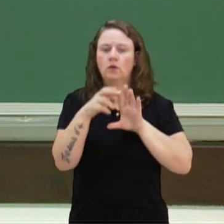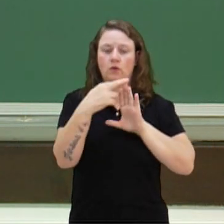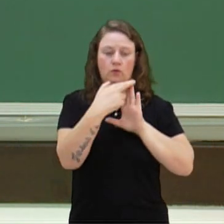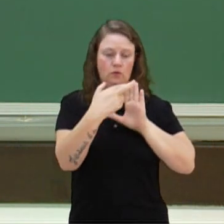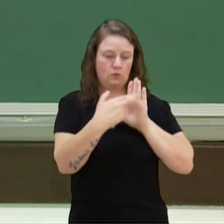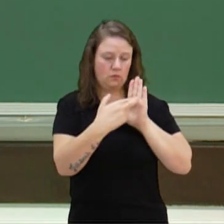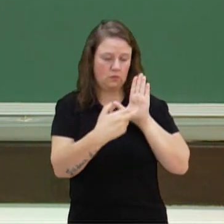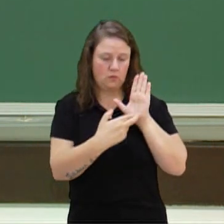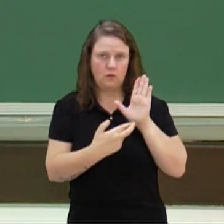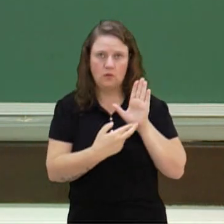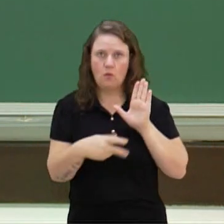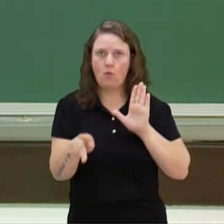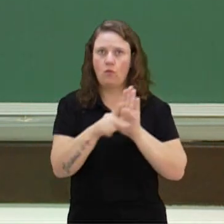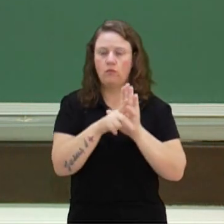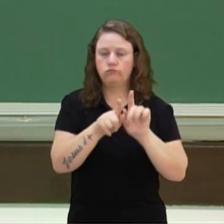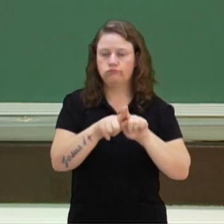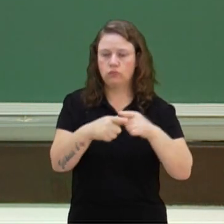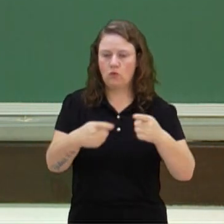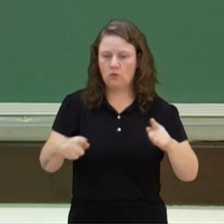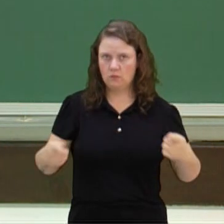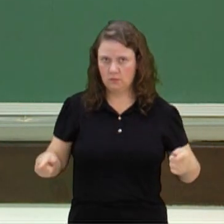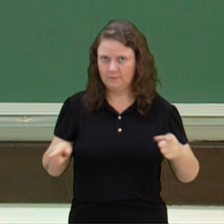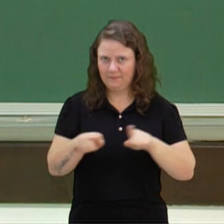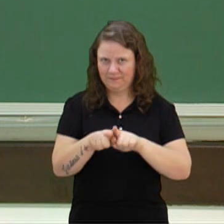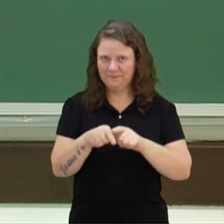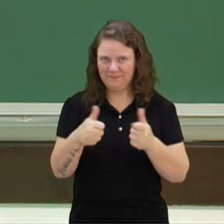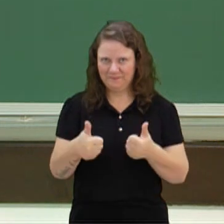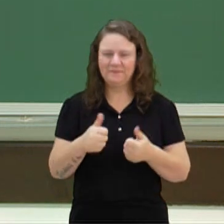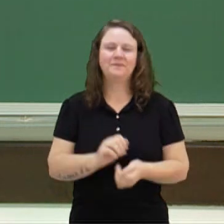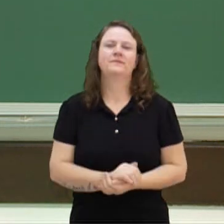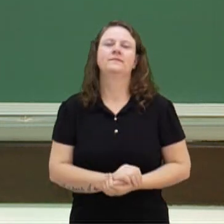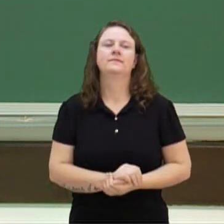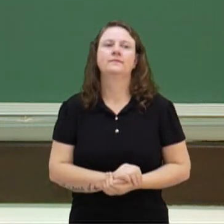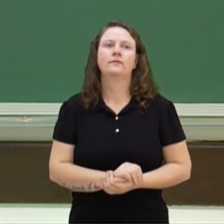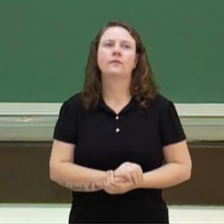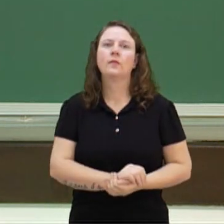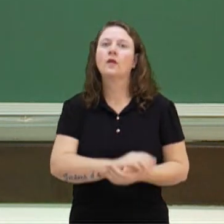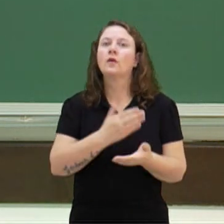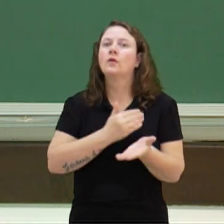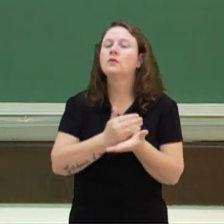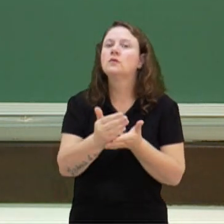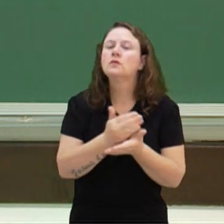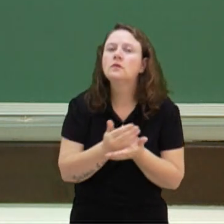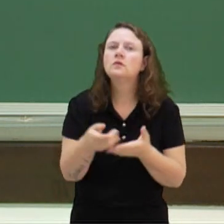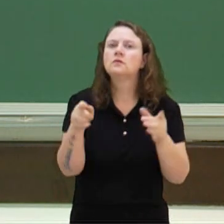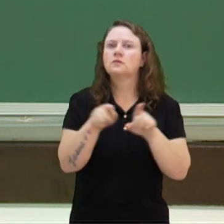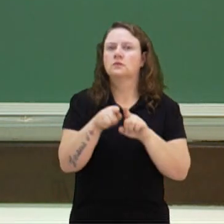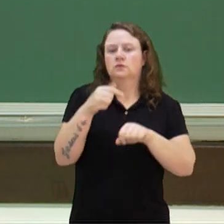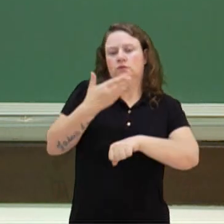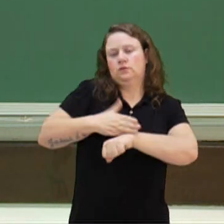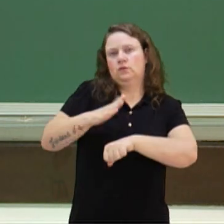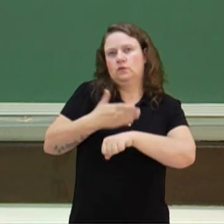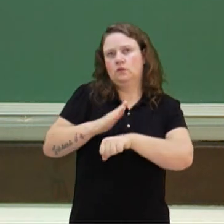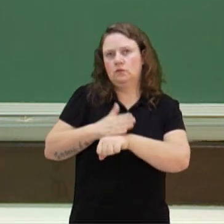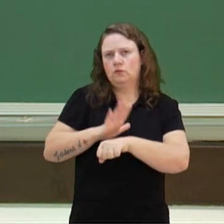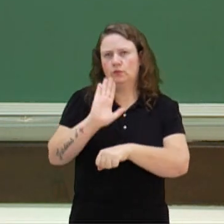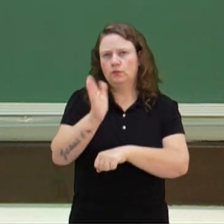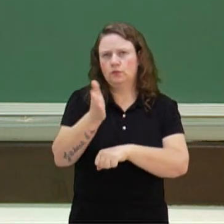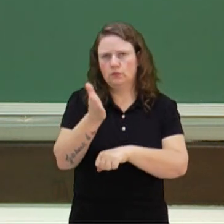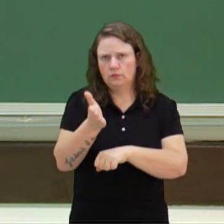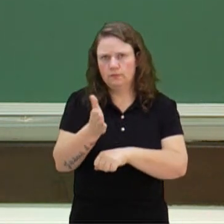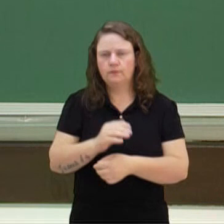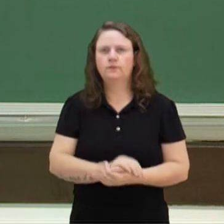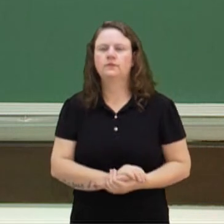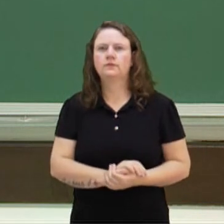mais gramatical. Tudo bem? Nós vamos começar com um exercício já.